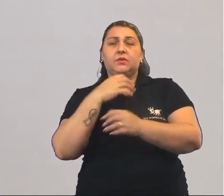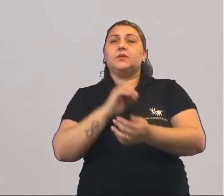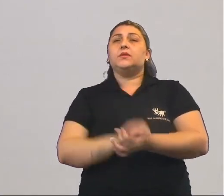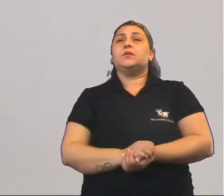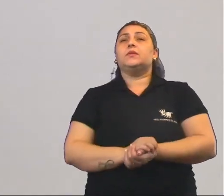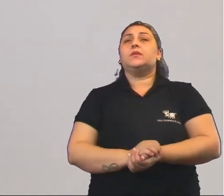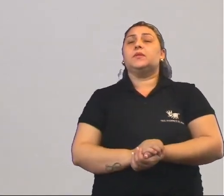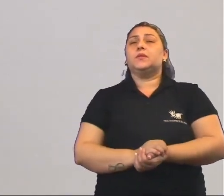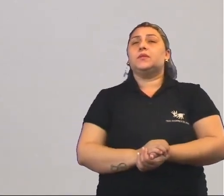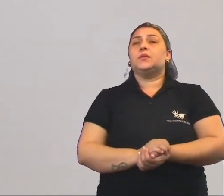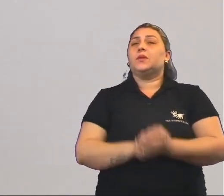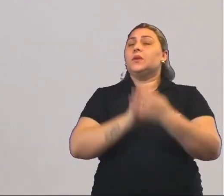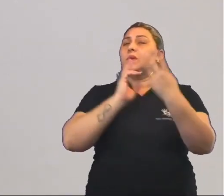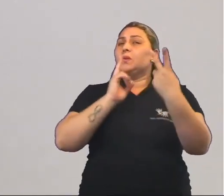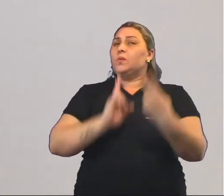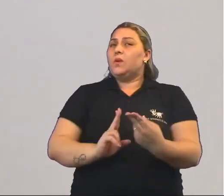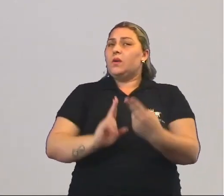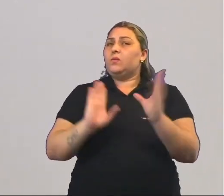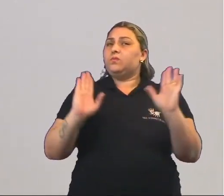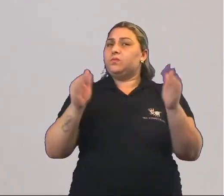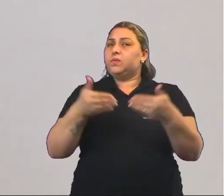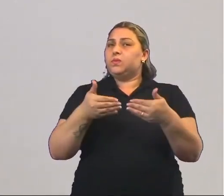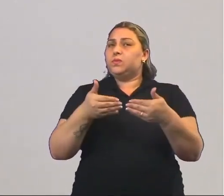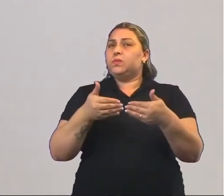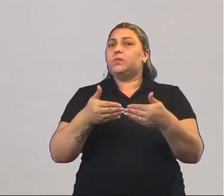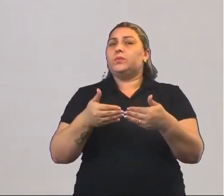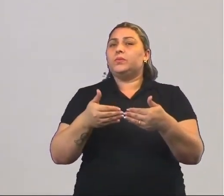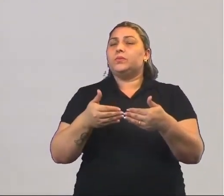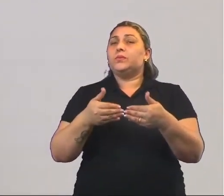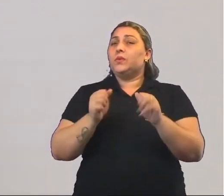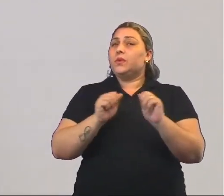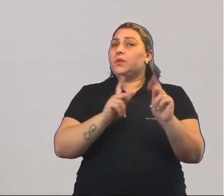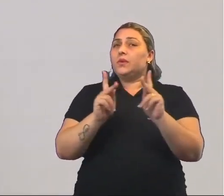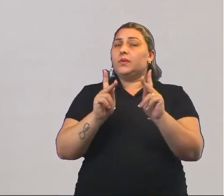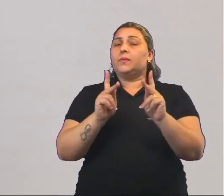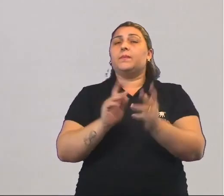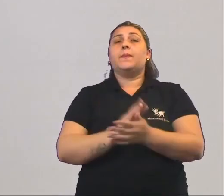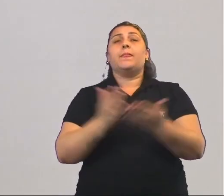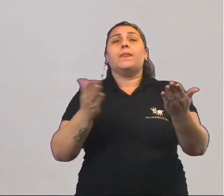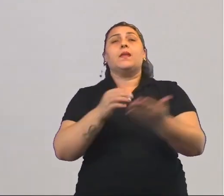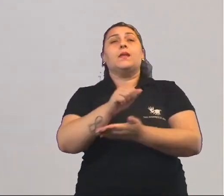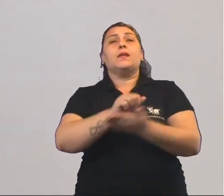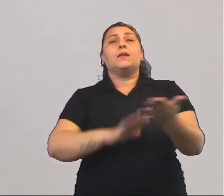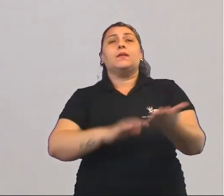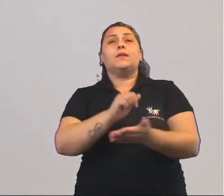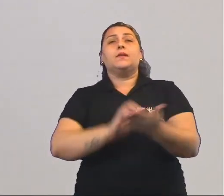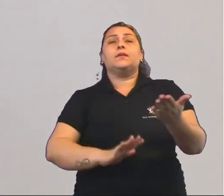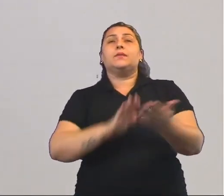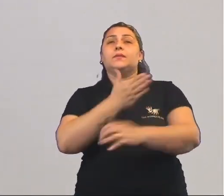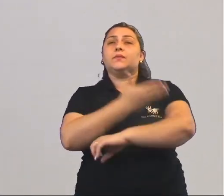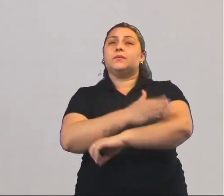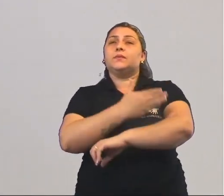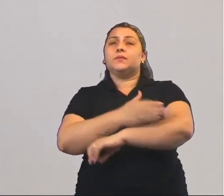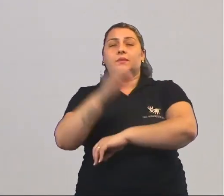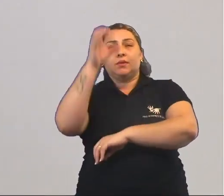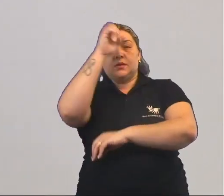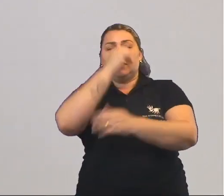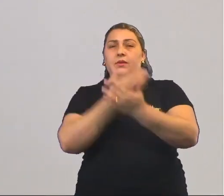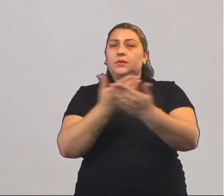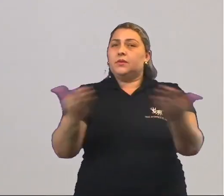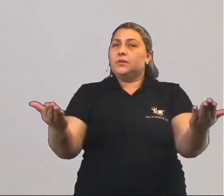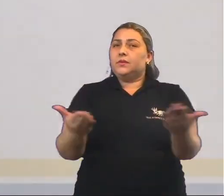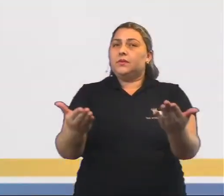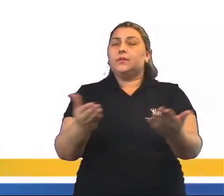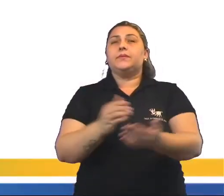seja constante, que ela seja fechadinha, ok? Vamos exercitar, né, um pouco o que nós aprendemos na aula